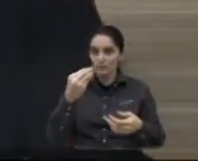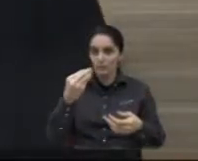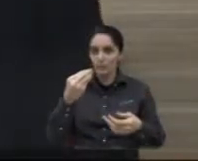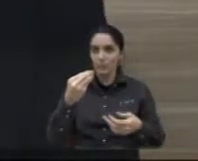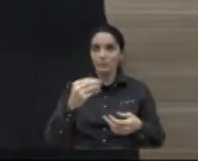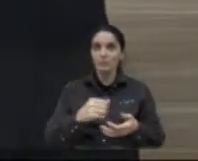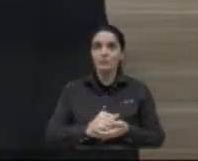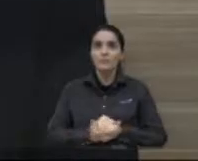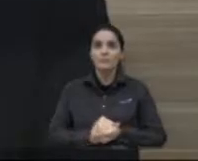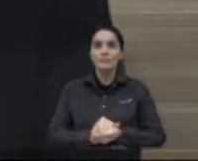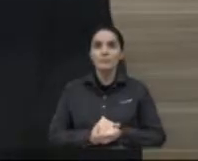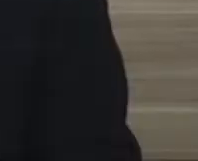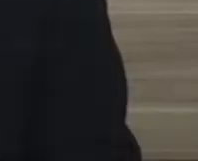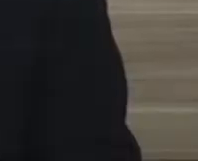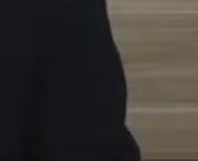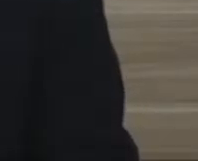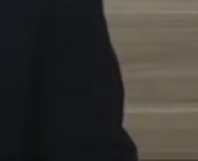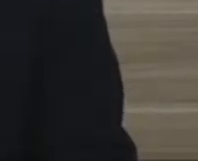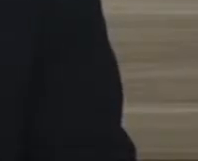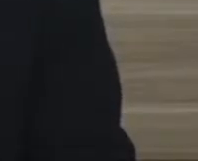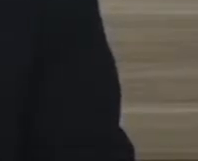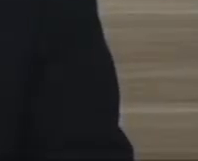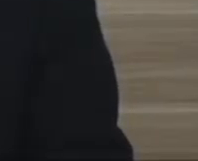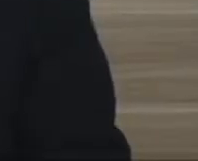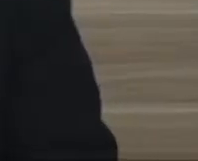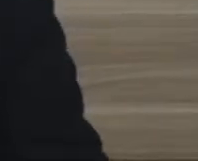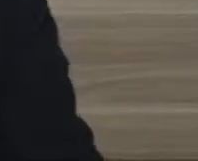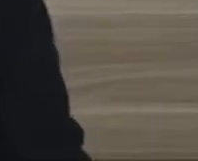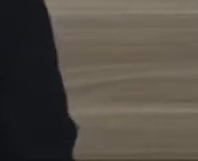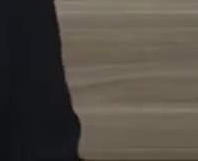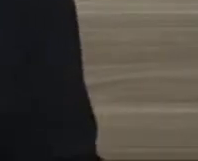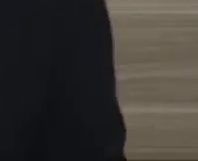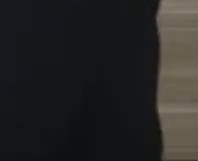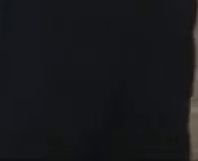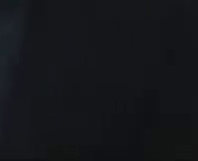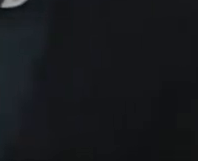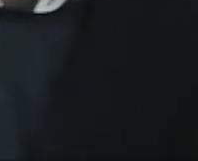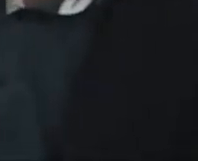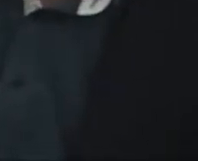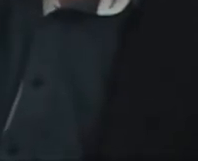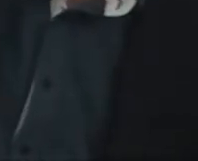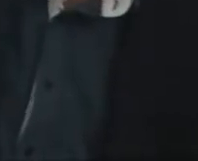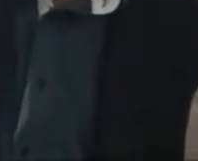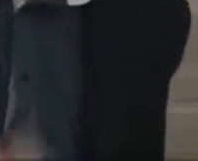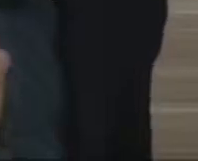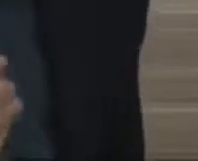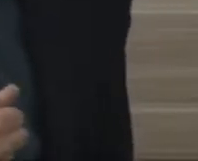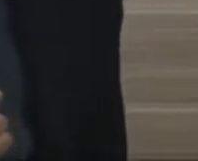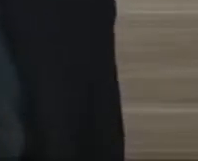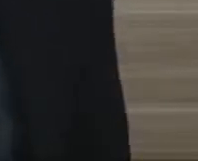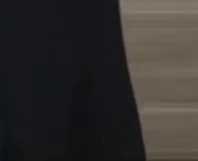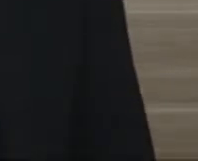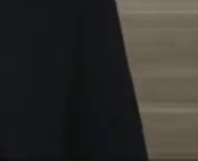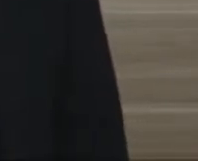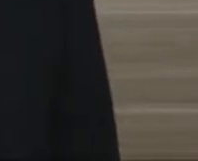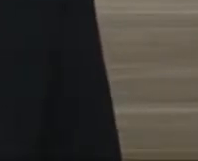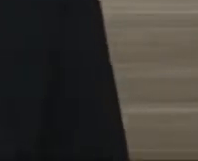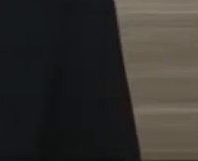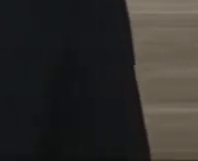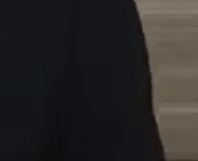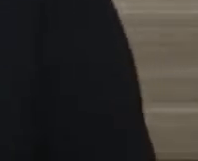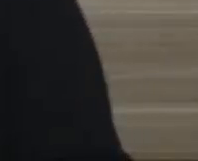são as manobras. Seu convidado pode adentrar, por favor. Pode recebê-lo dentro dos seus 15 minutos. Ele vai, ou pode